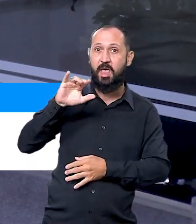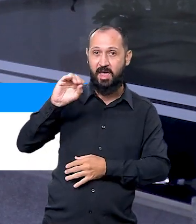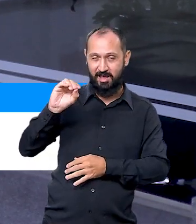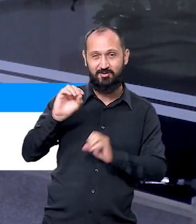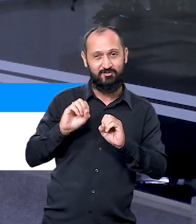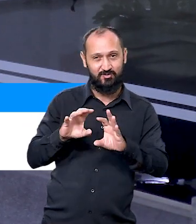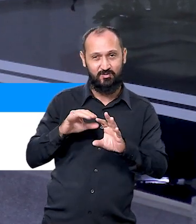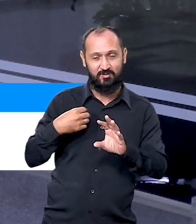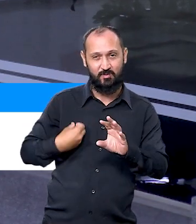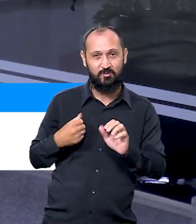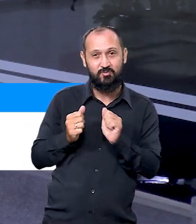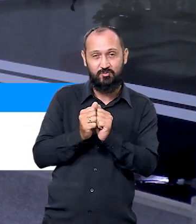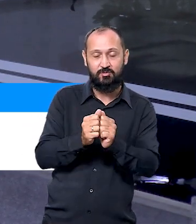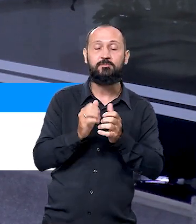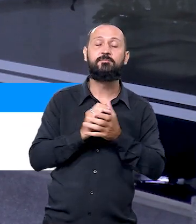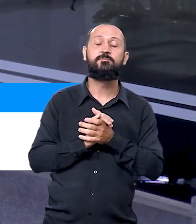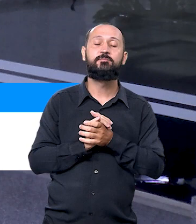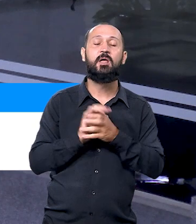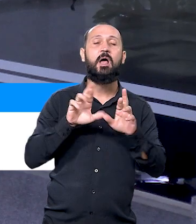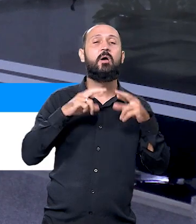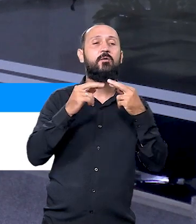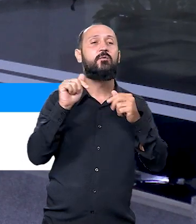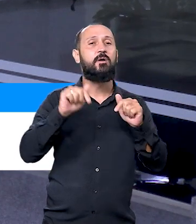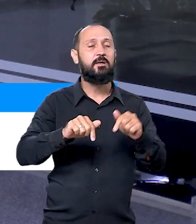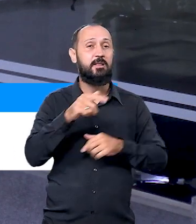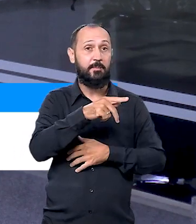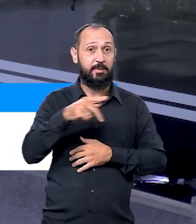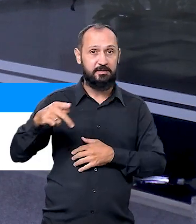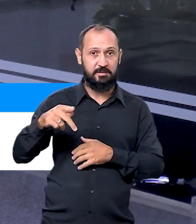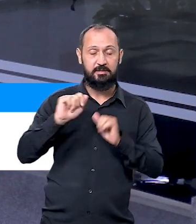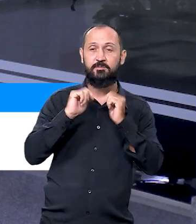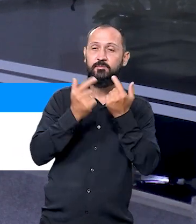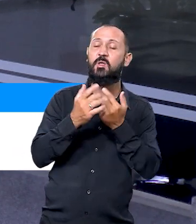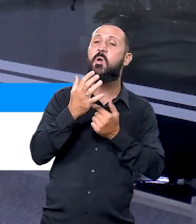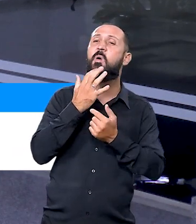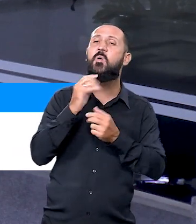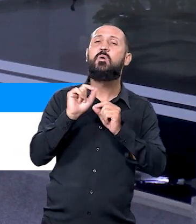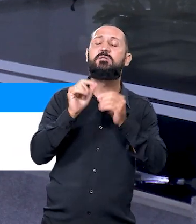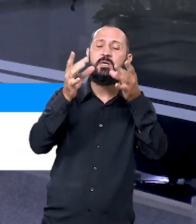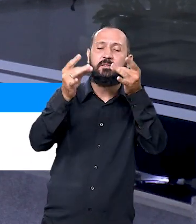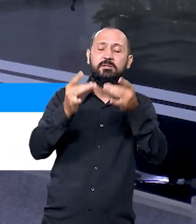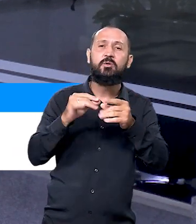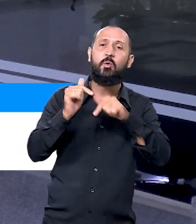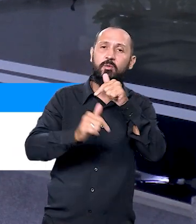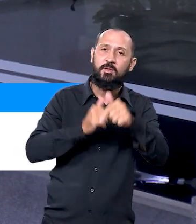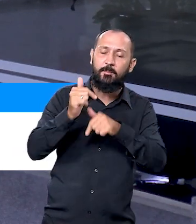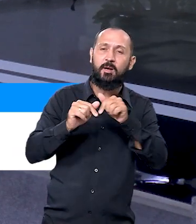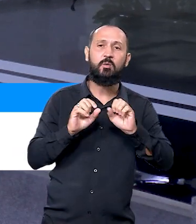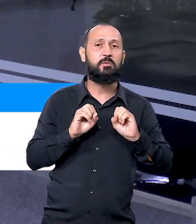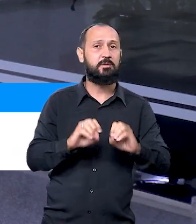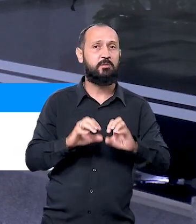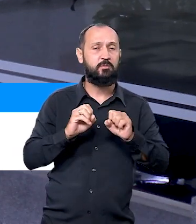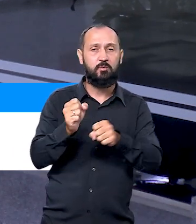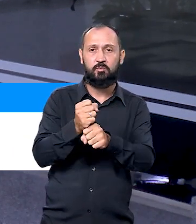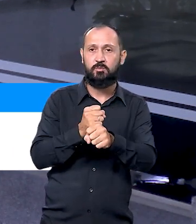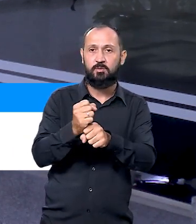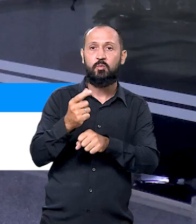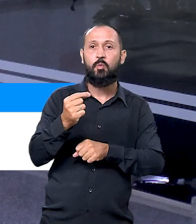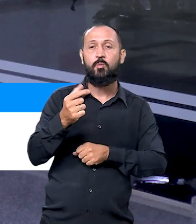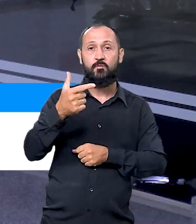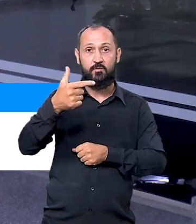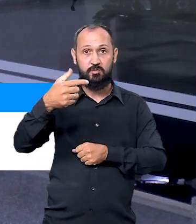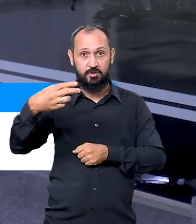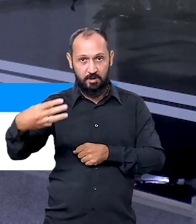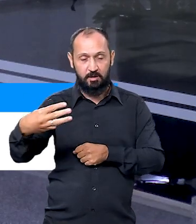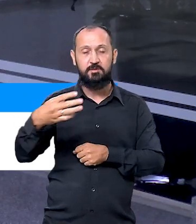D O Encontro aconteceu aqui na presidência da Assembleia e teve por objetivo conhecer as principais ações da educação em